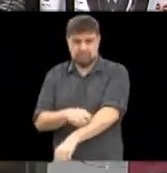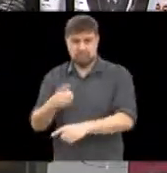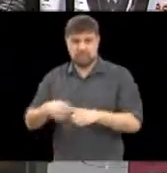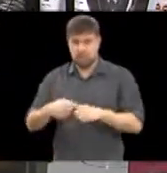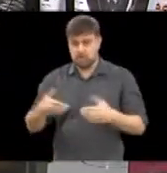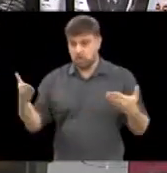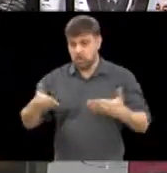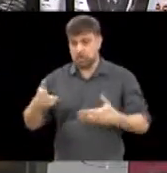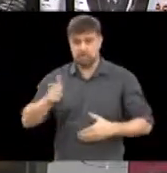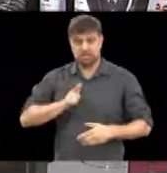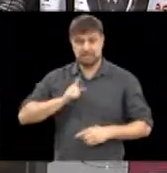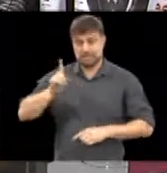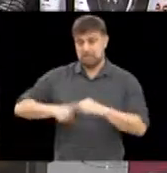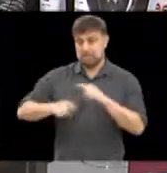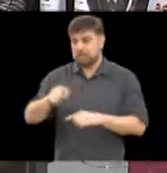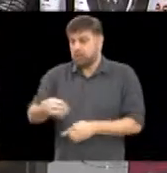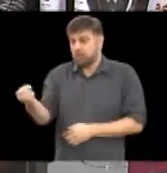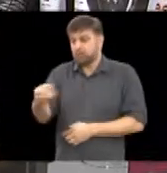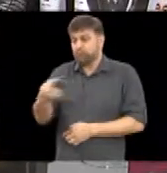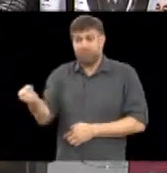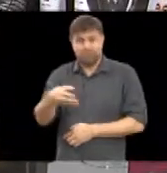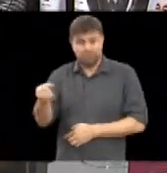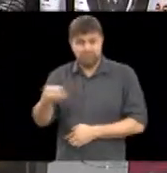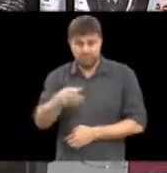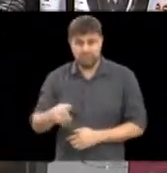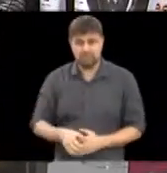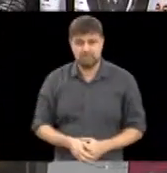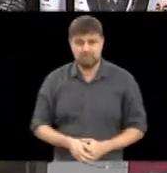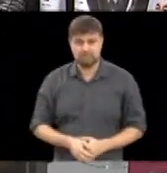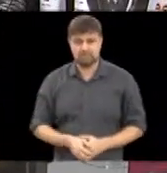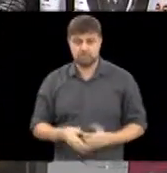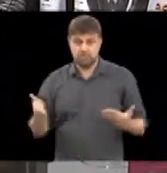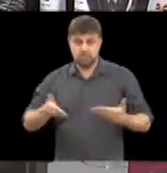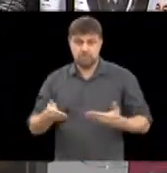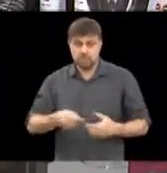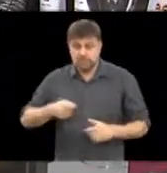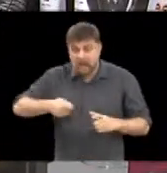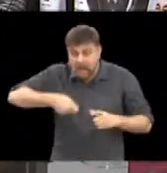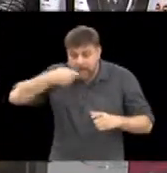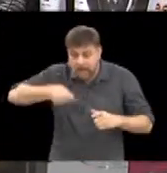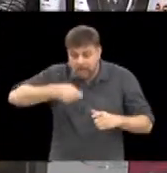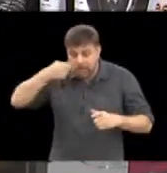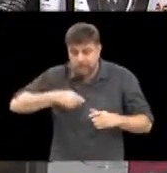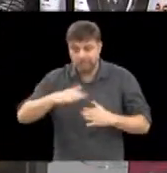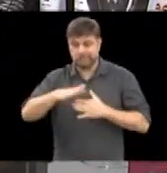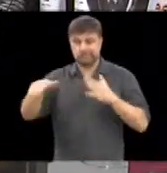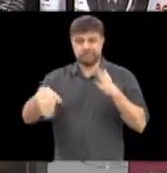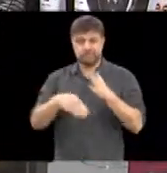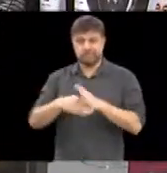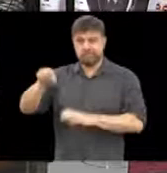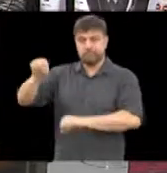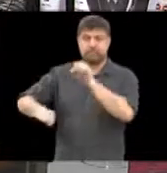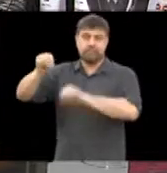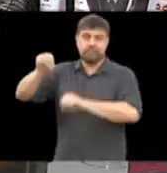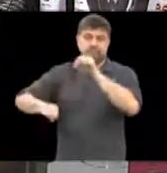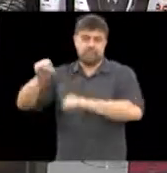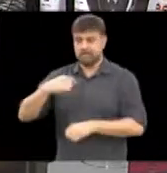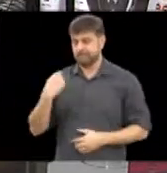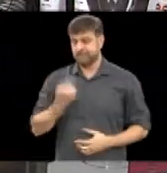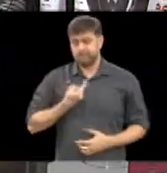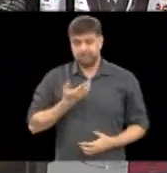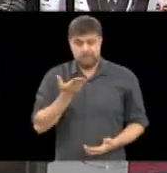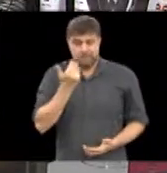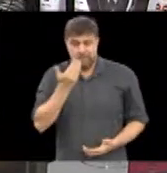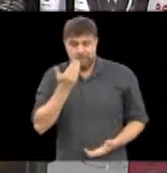em dia são muitos produtos novos no mercado. Hoje a alimentação praticamente é totalmente industrializada. A